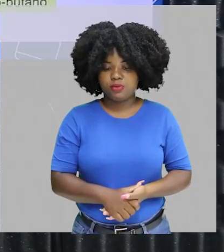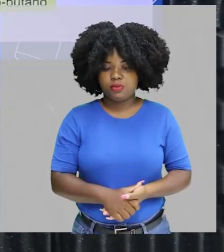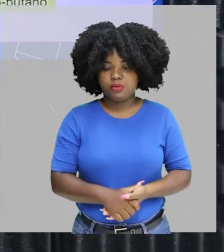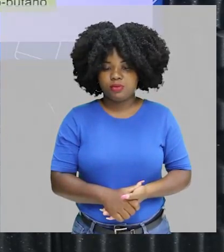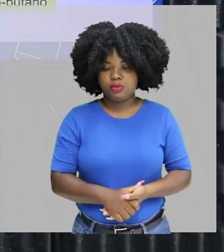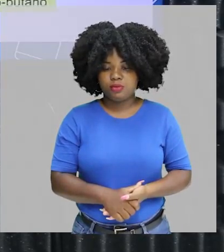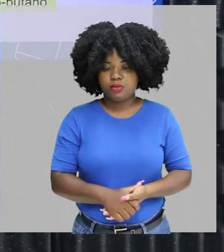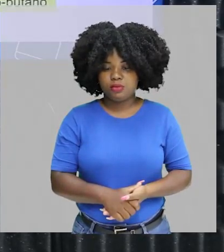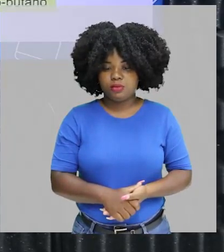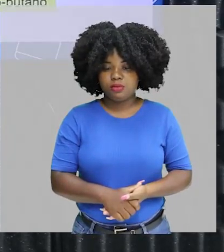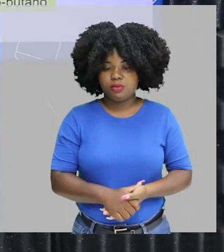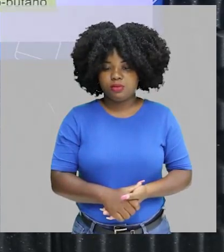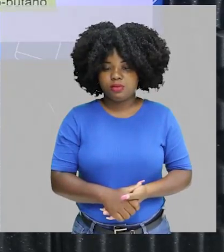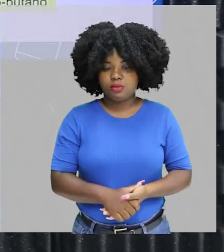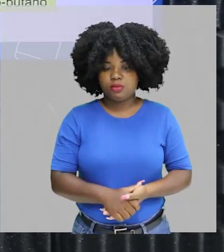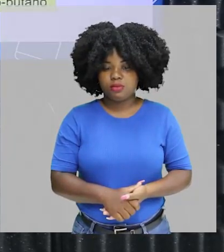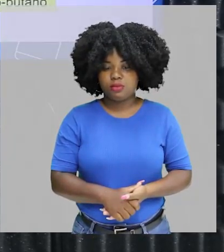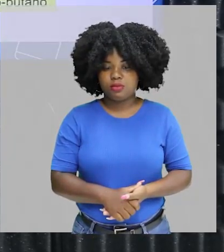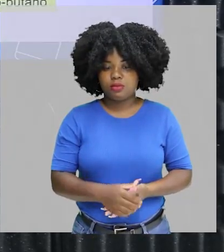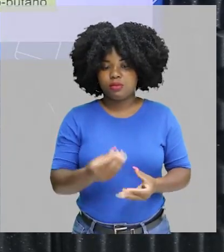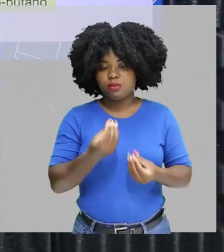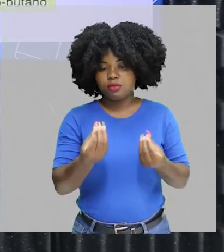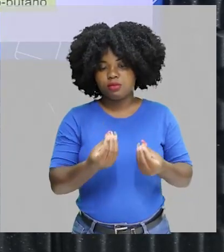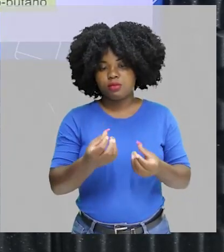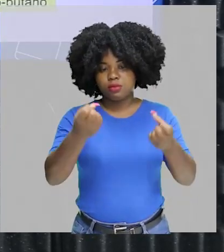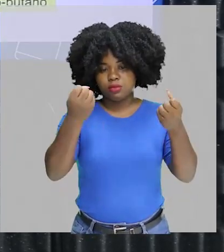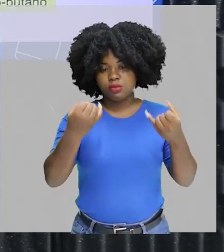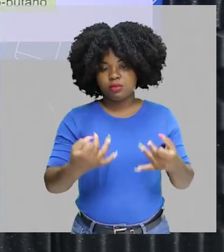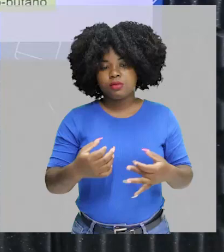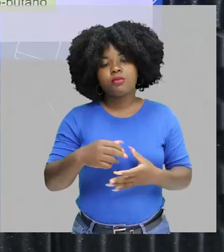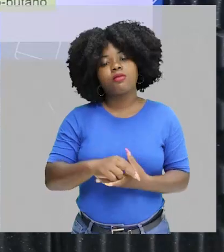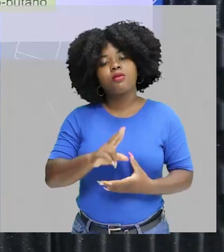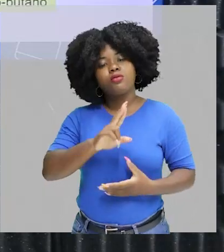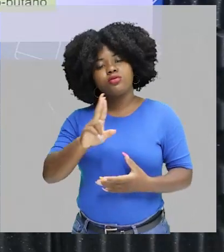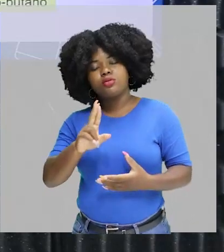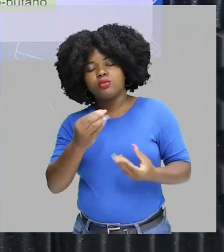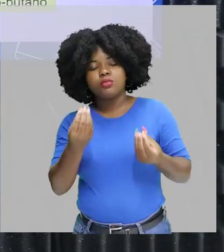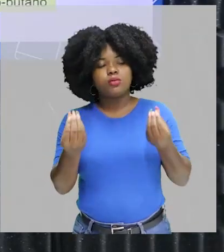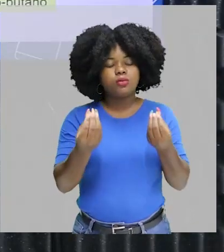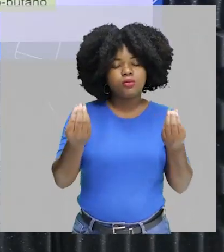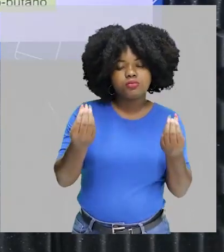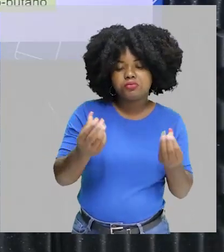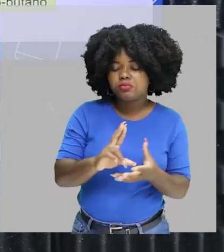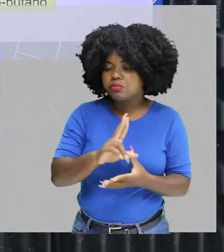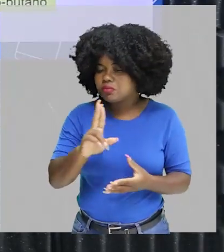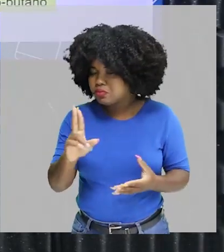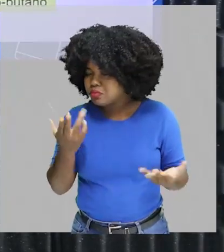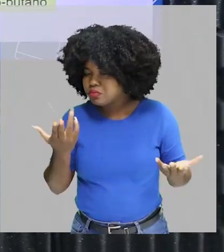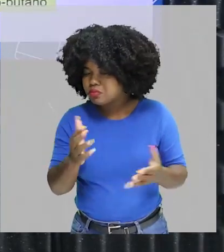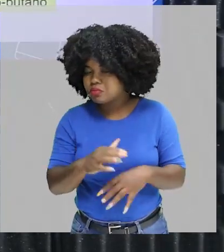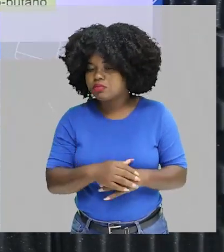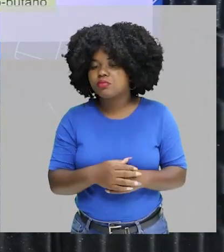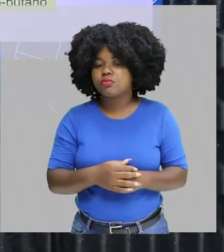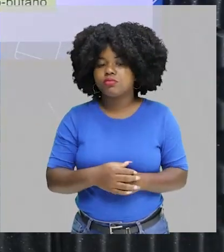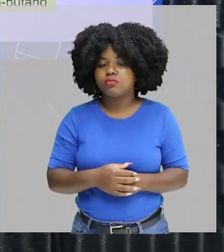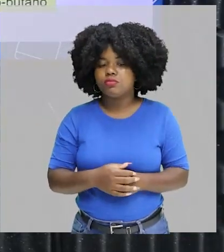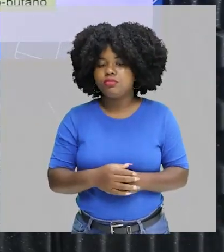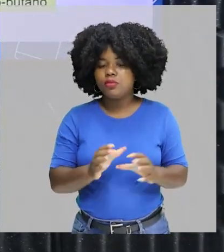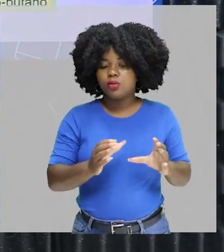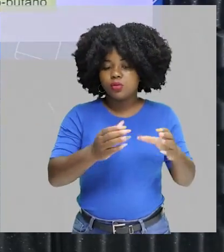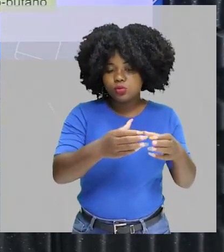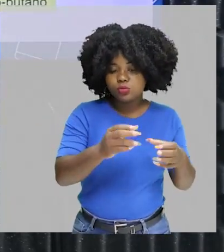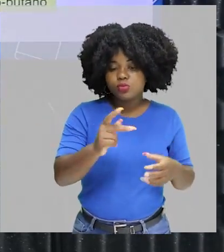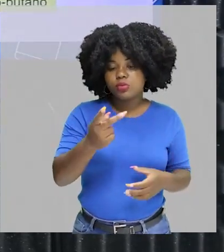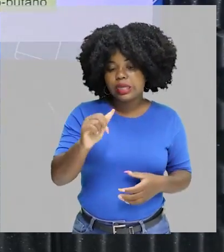turminha? E a nomenclatura? Como podemos nomear os compostos, os